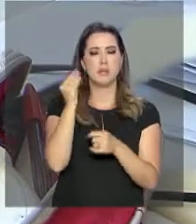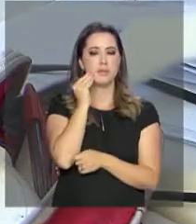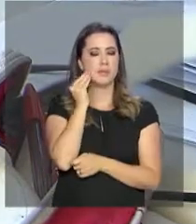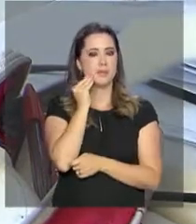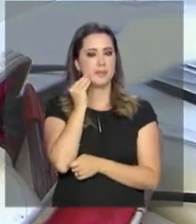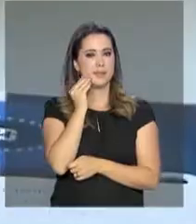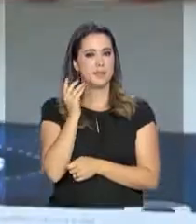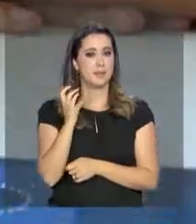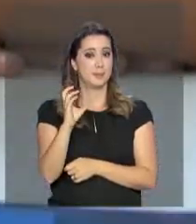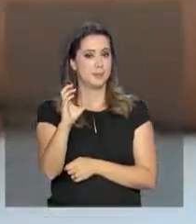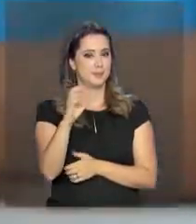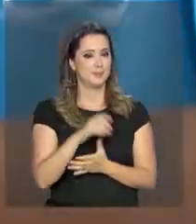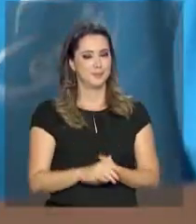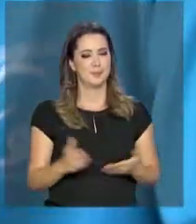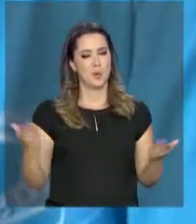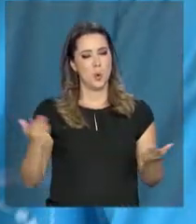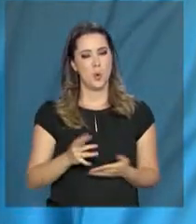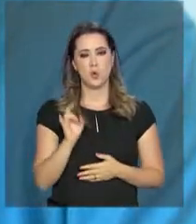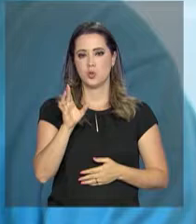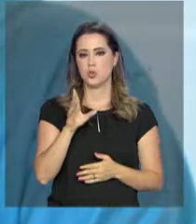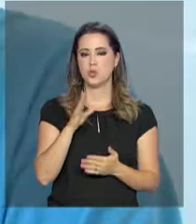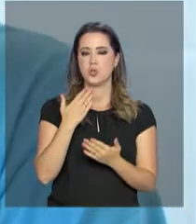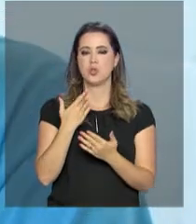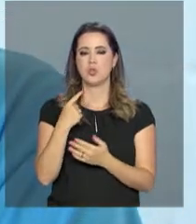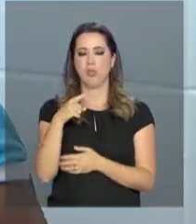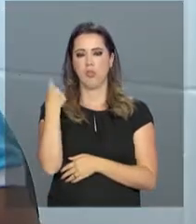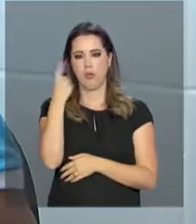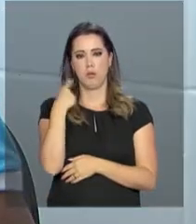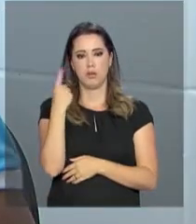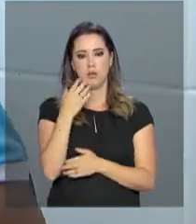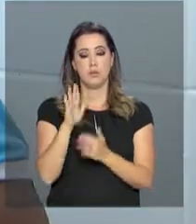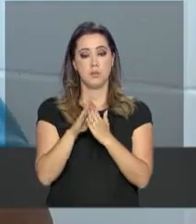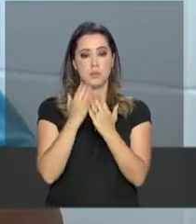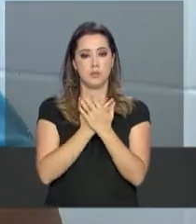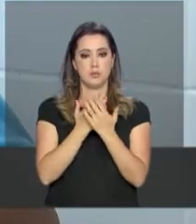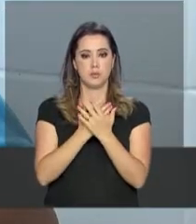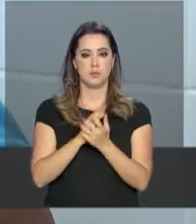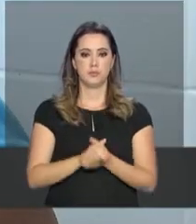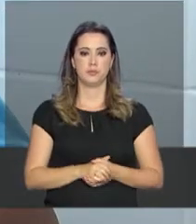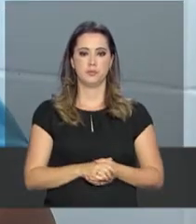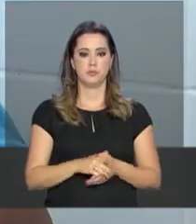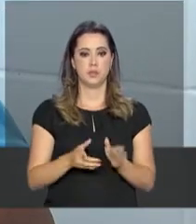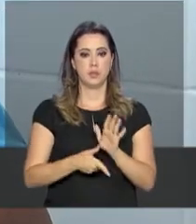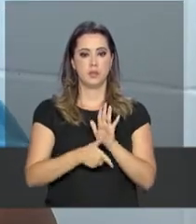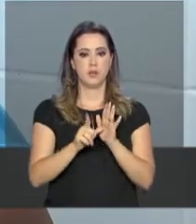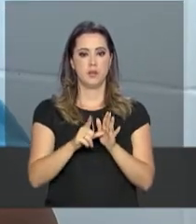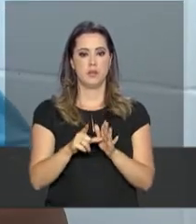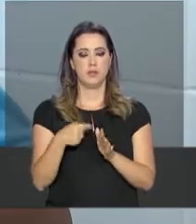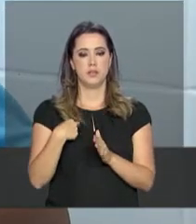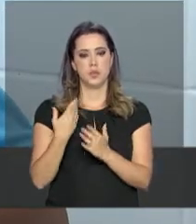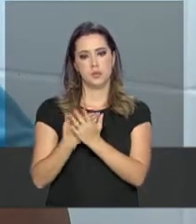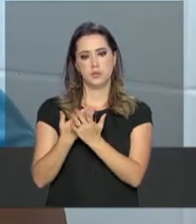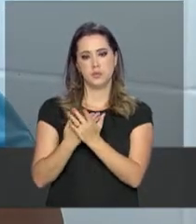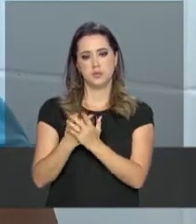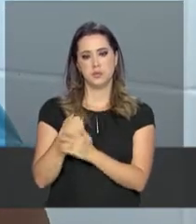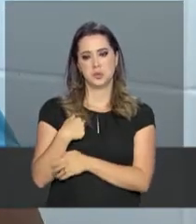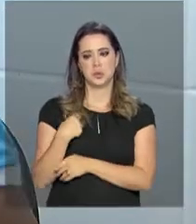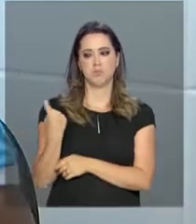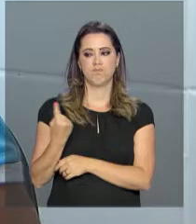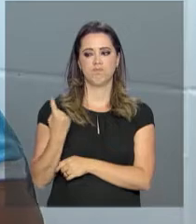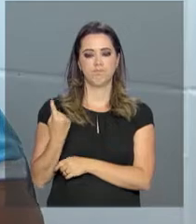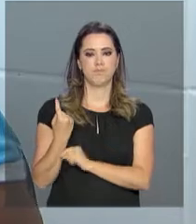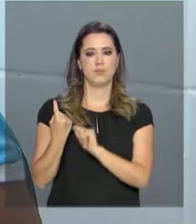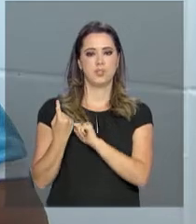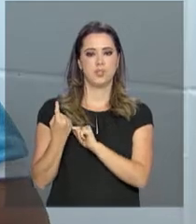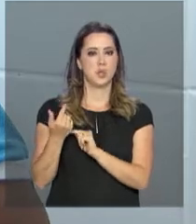científicas hoje ele só tem tempo para a escola antes eu estudava e ficava mais na minha agora